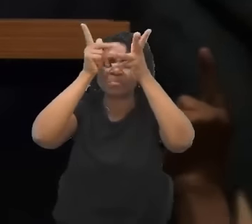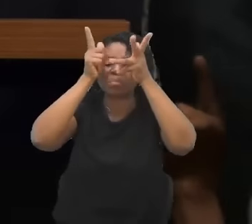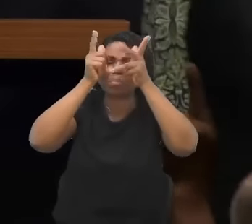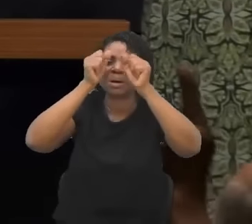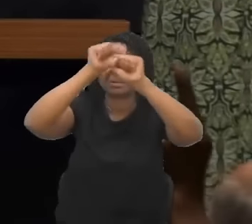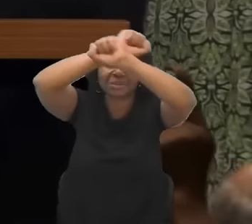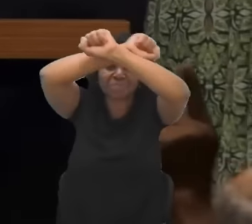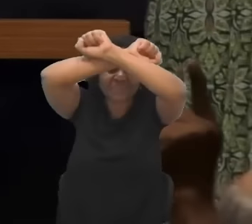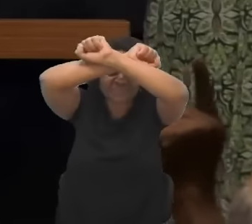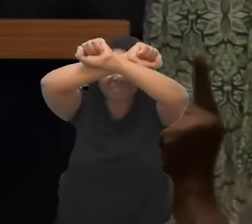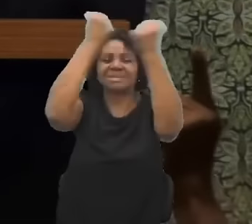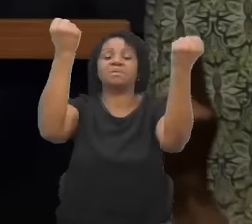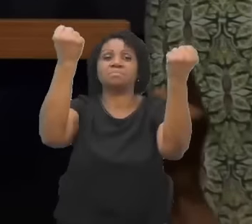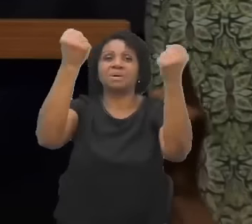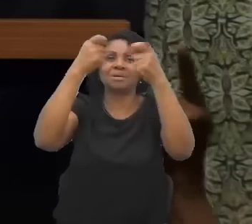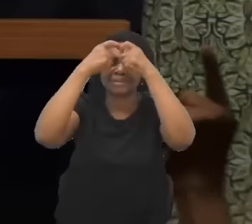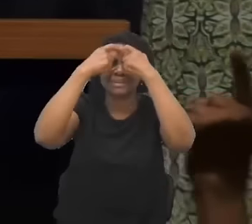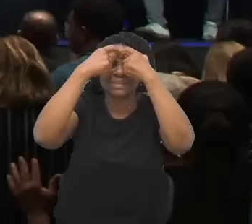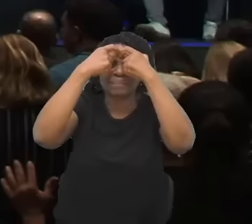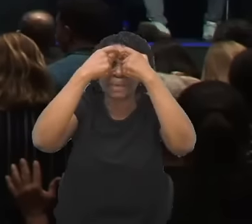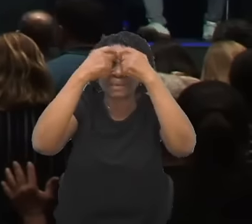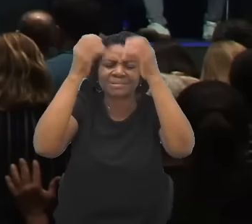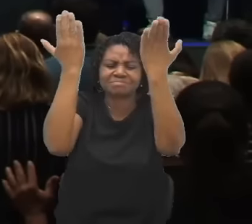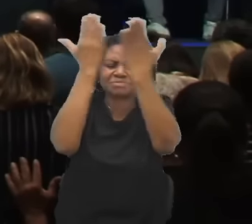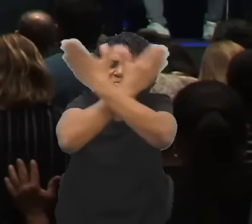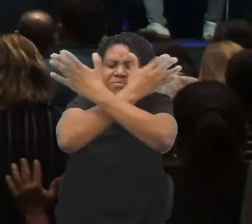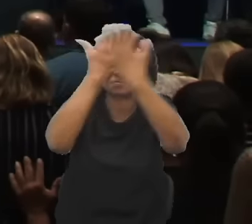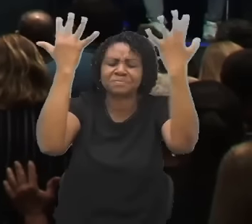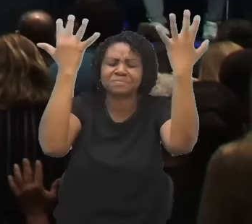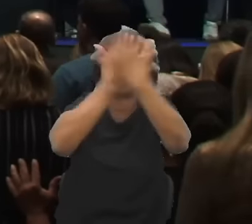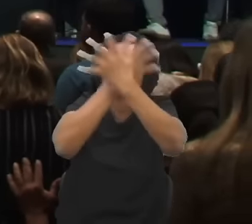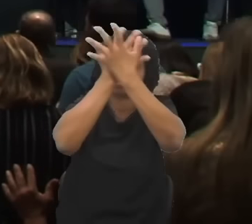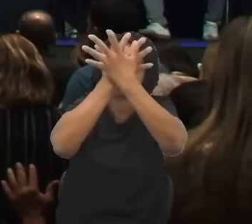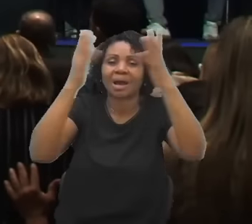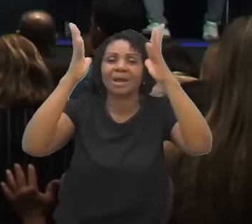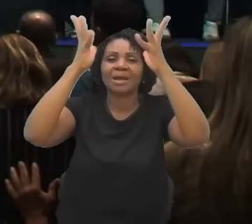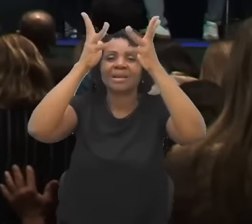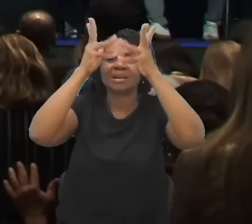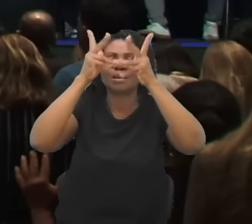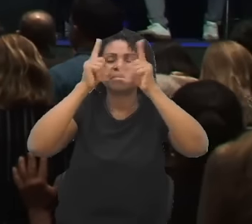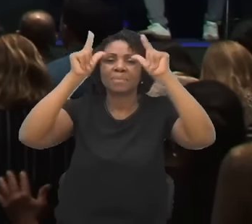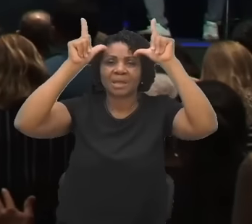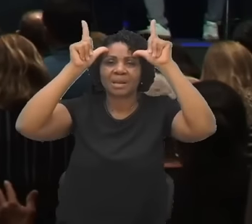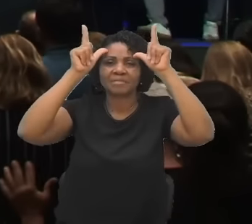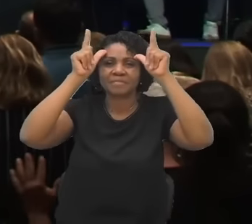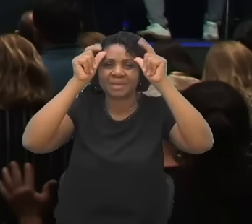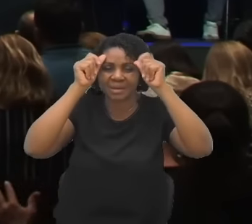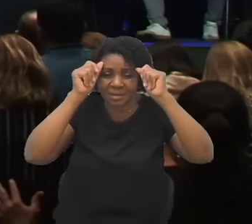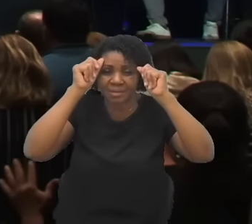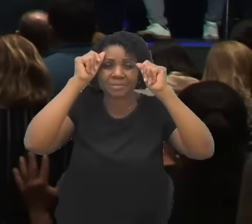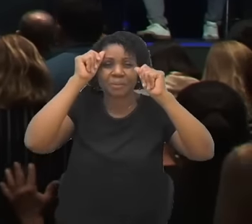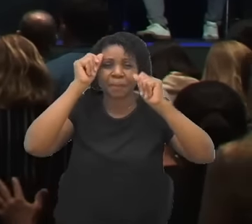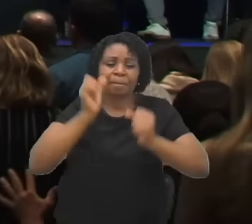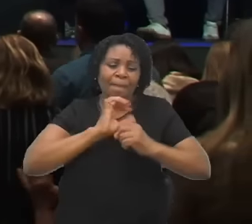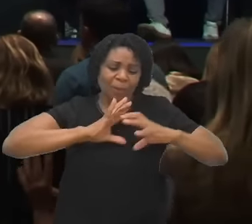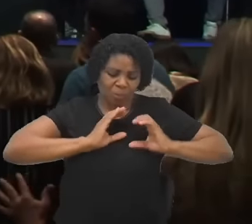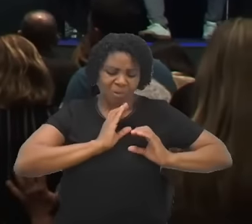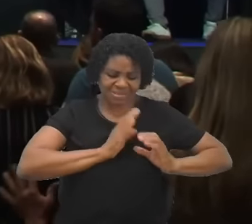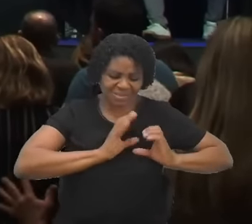algema, aquelas que nem você enxerga, de tão acostumado que você está com ela. Há algemas que te